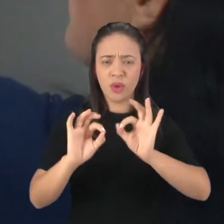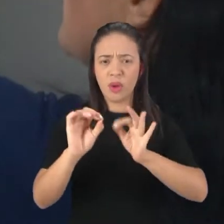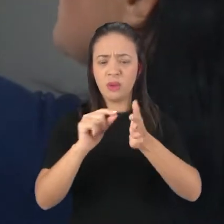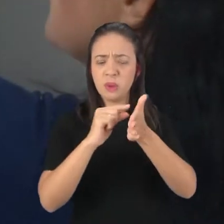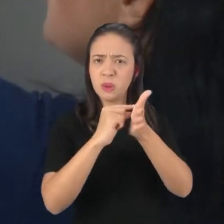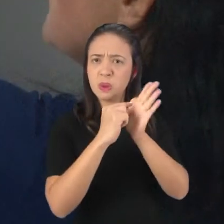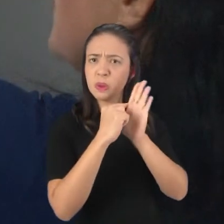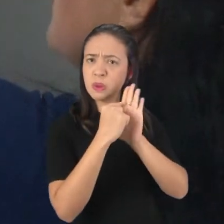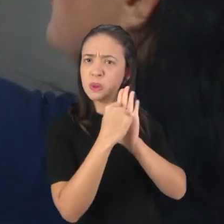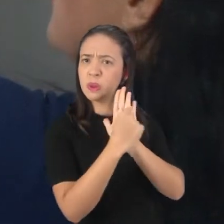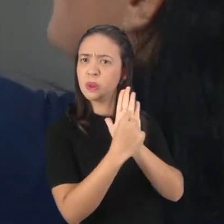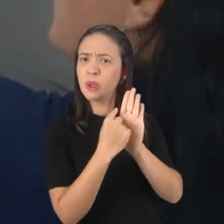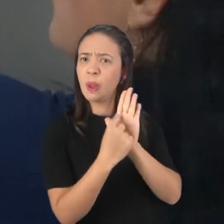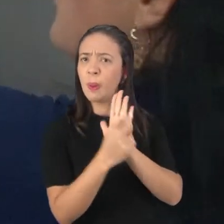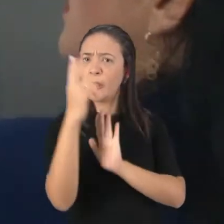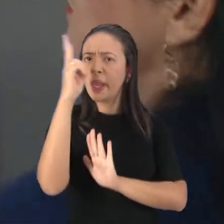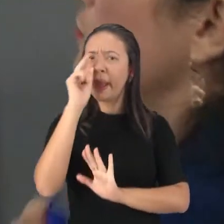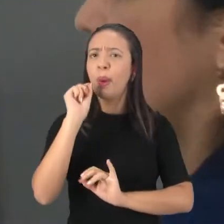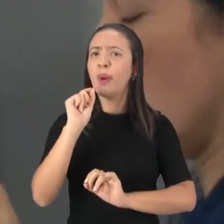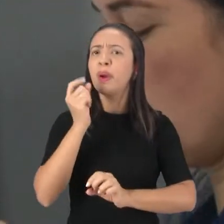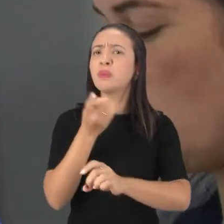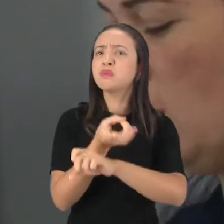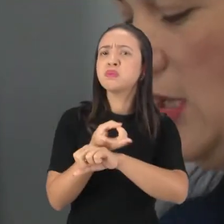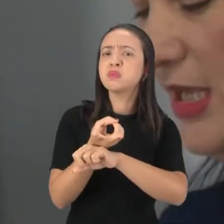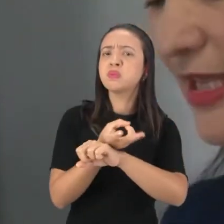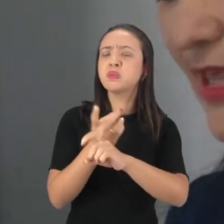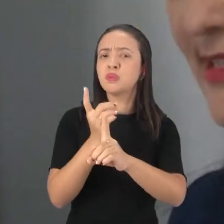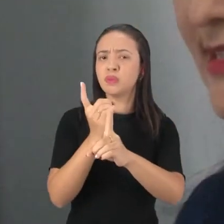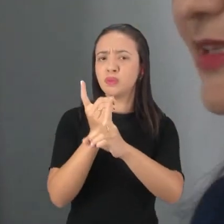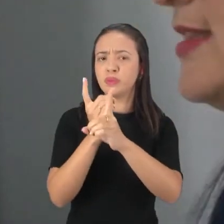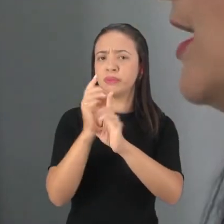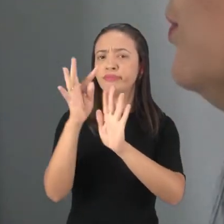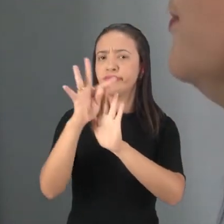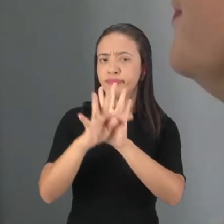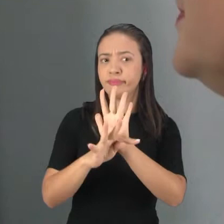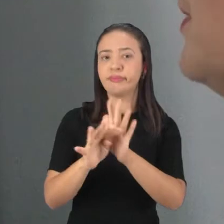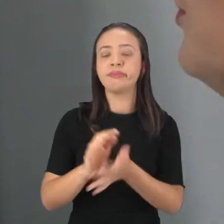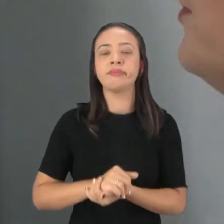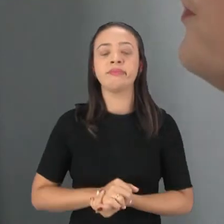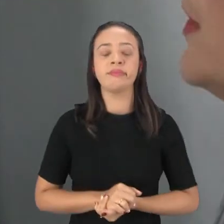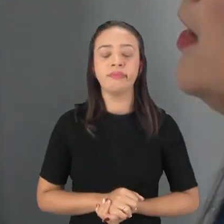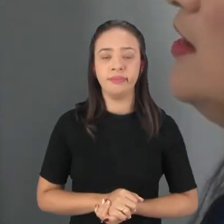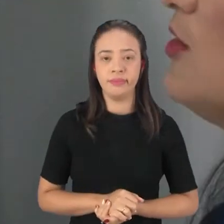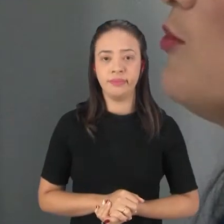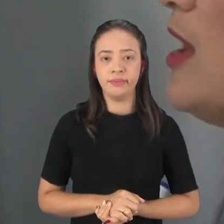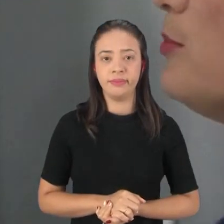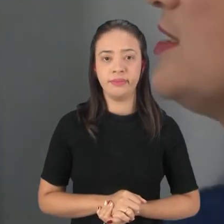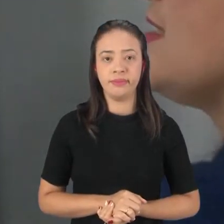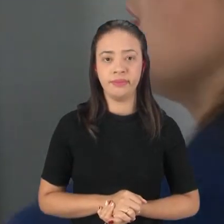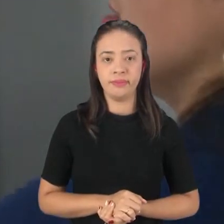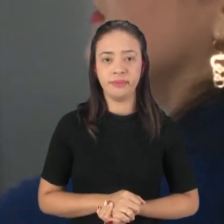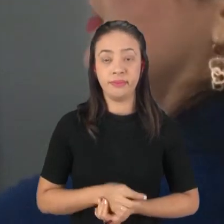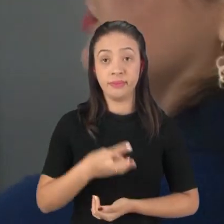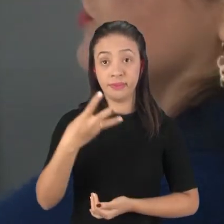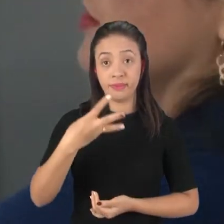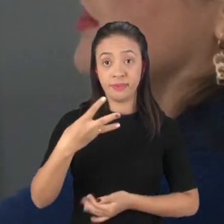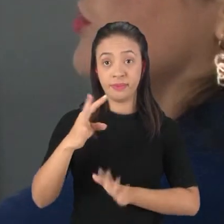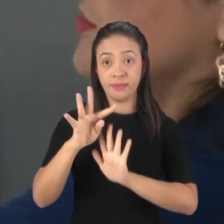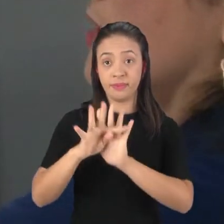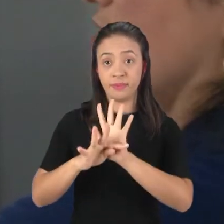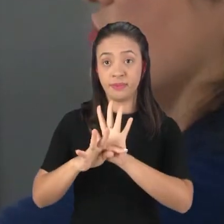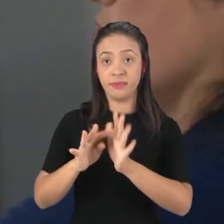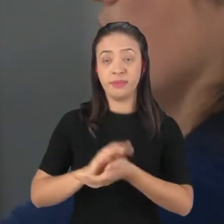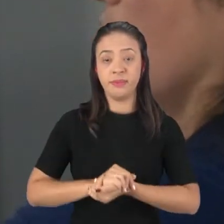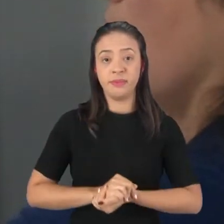para a gente lembrar o que a gente está procurando no texto, ó. Ideia central, tá bom? Então, vamos lá para o terceiro texto,